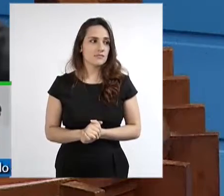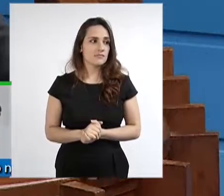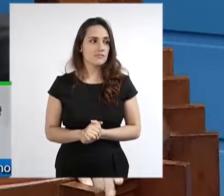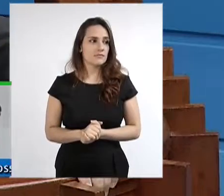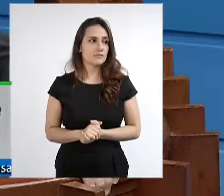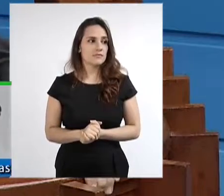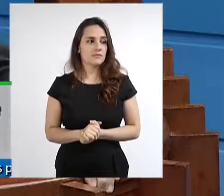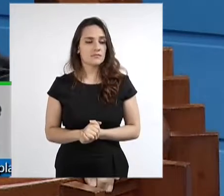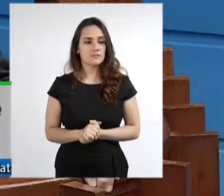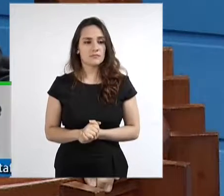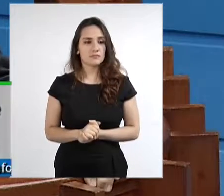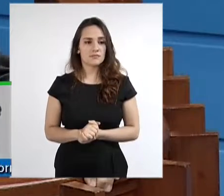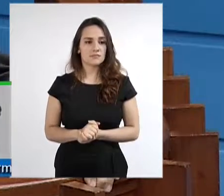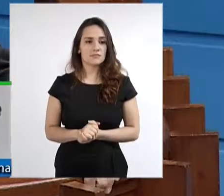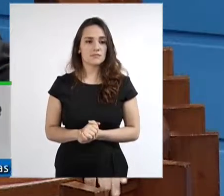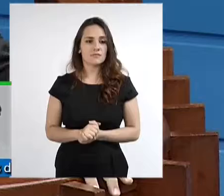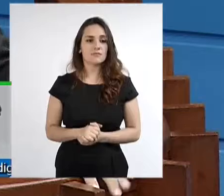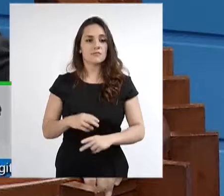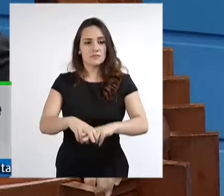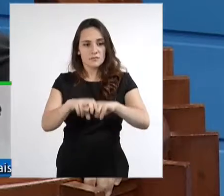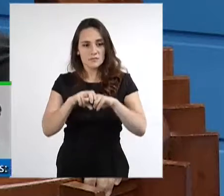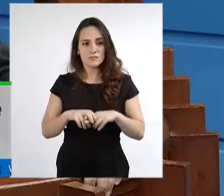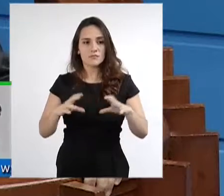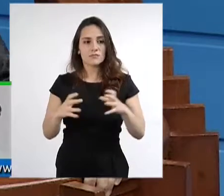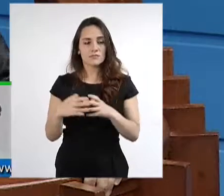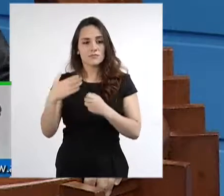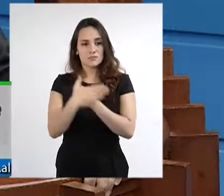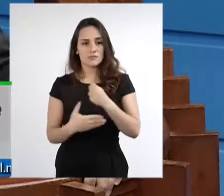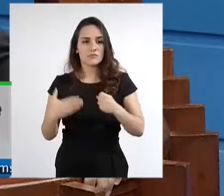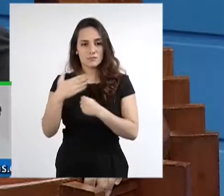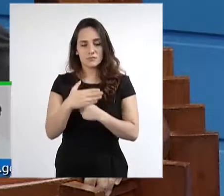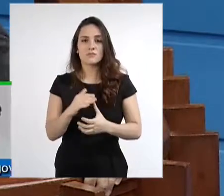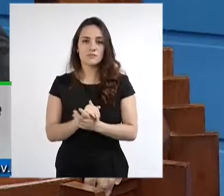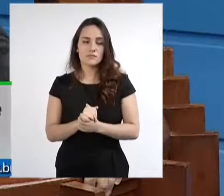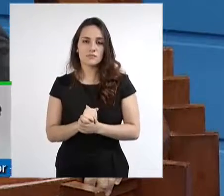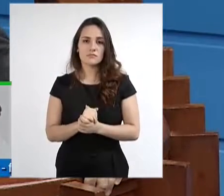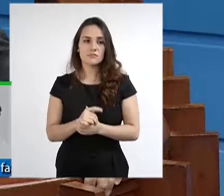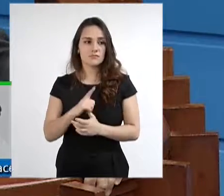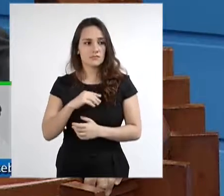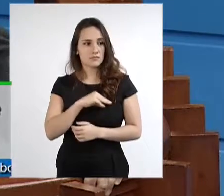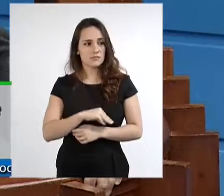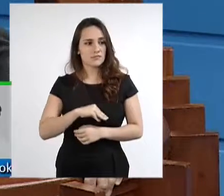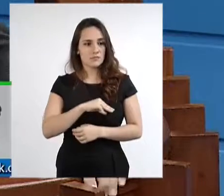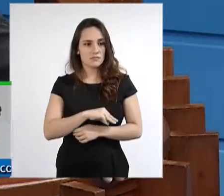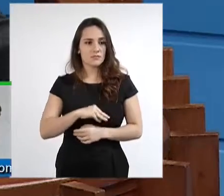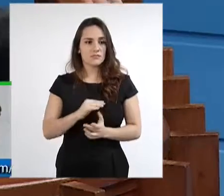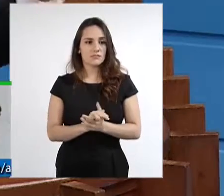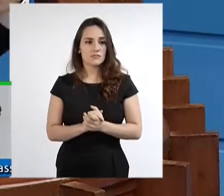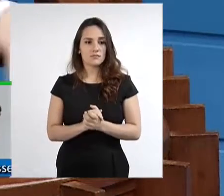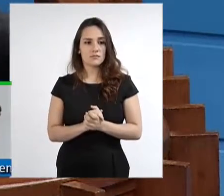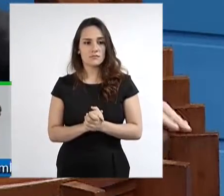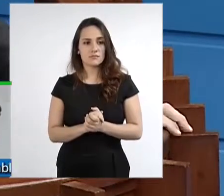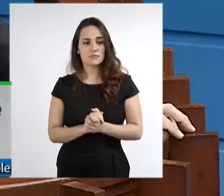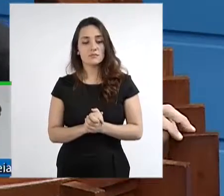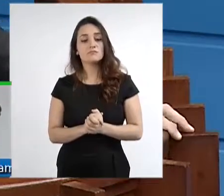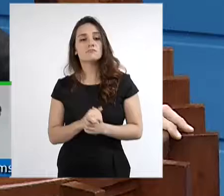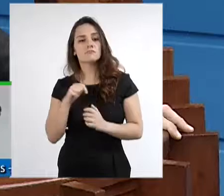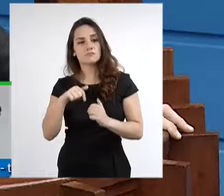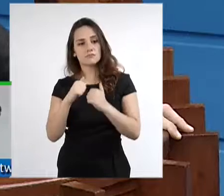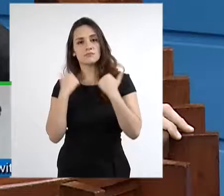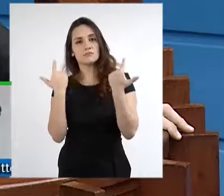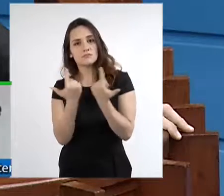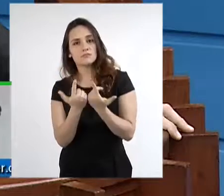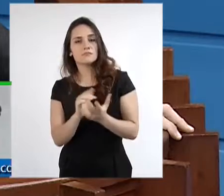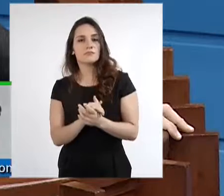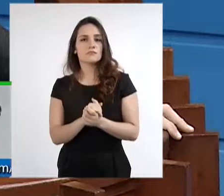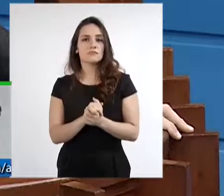diante disso, a Frente Parlamentar cumpre sua missão de trazer para essa